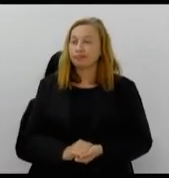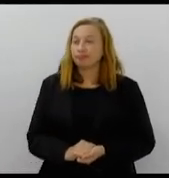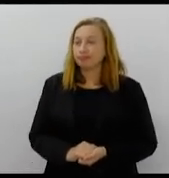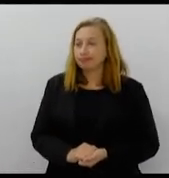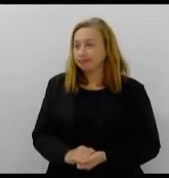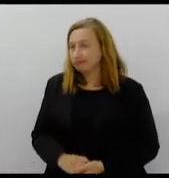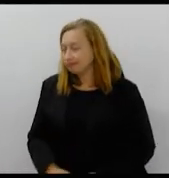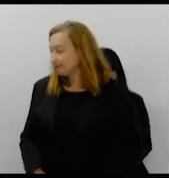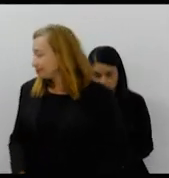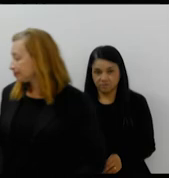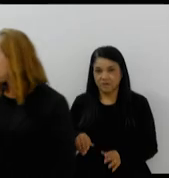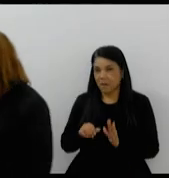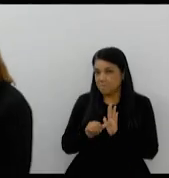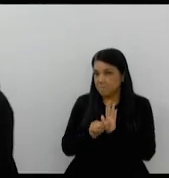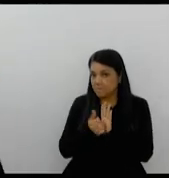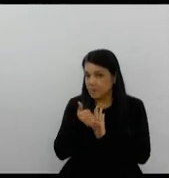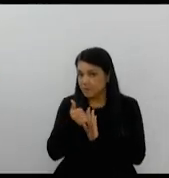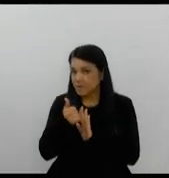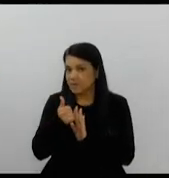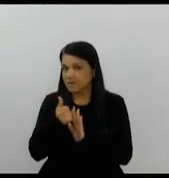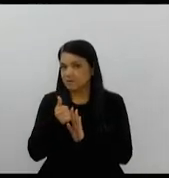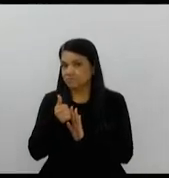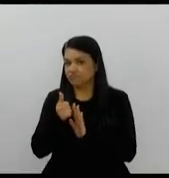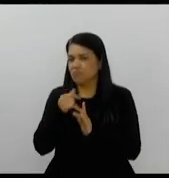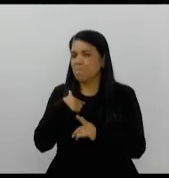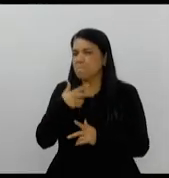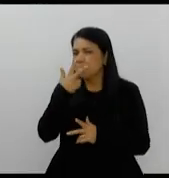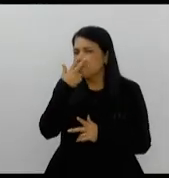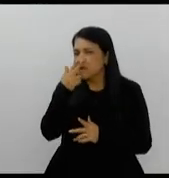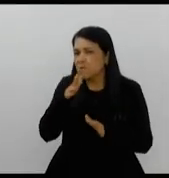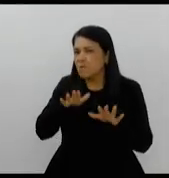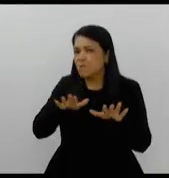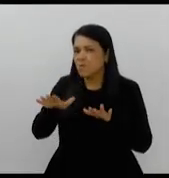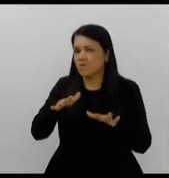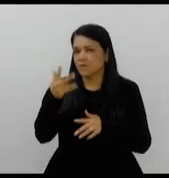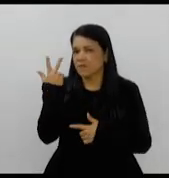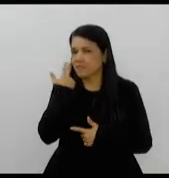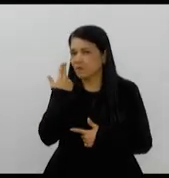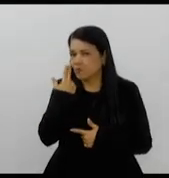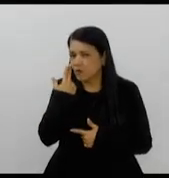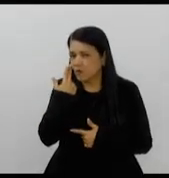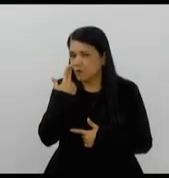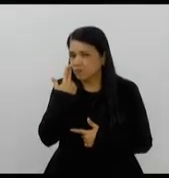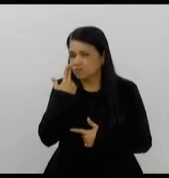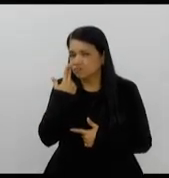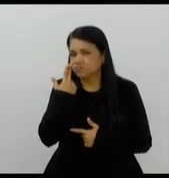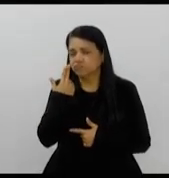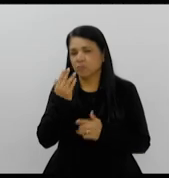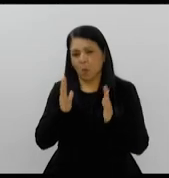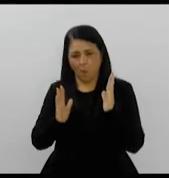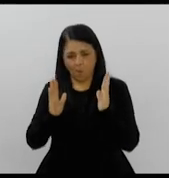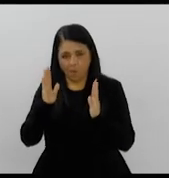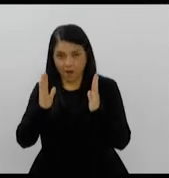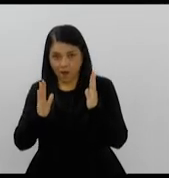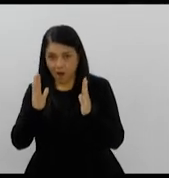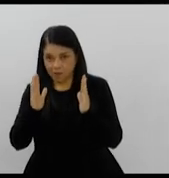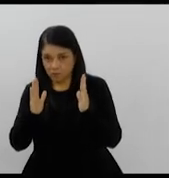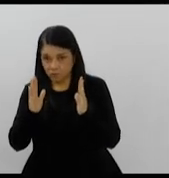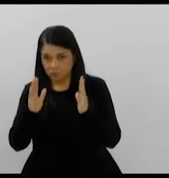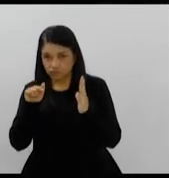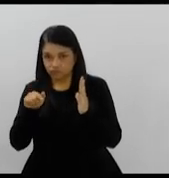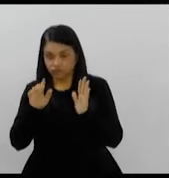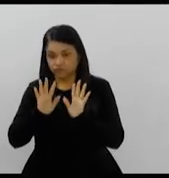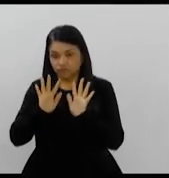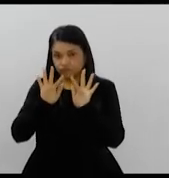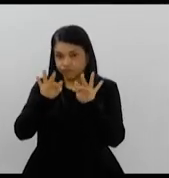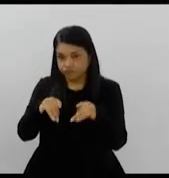vista, poderia parecer um movimento natural, considerando o prazo iminente do término